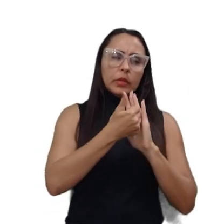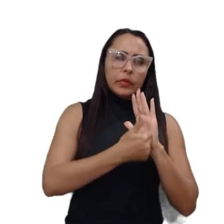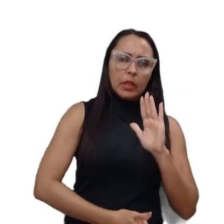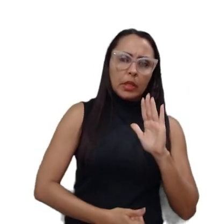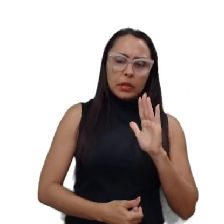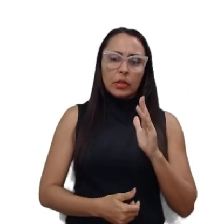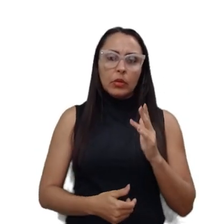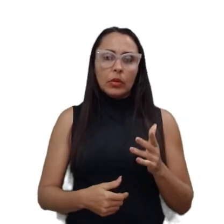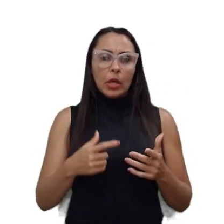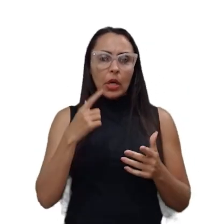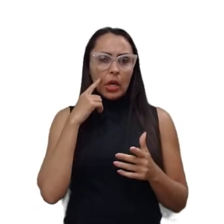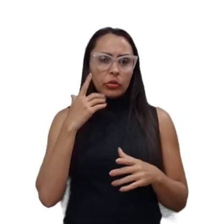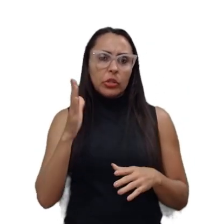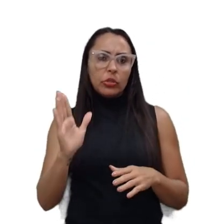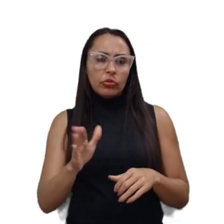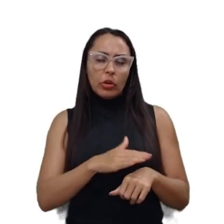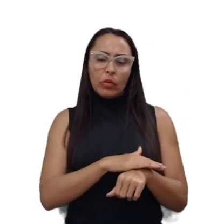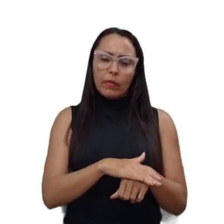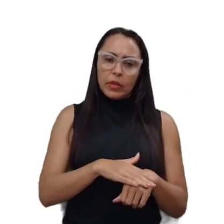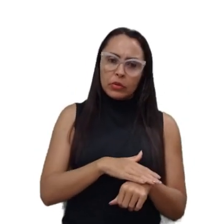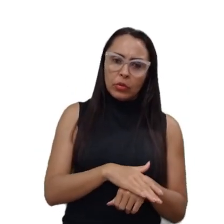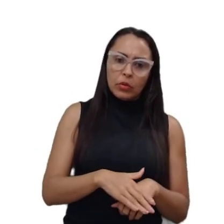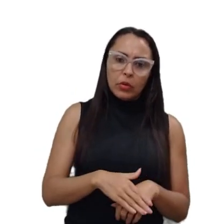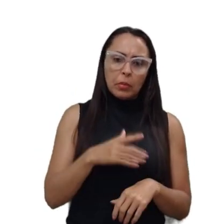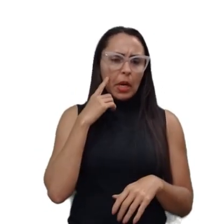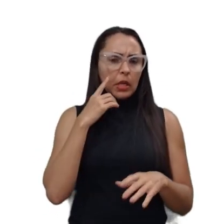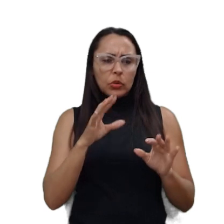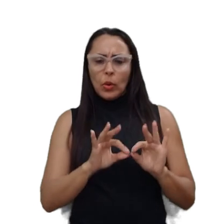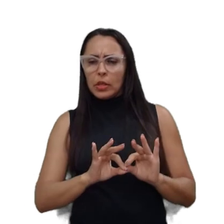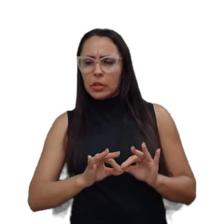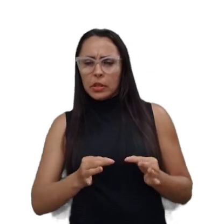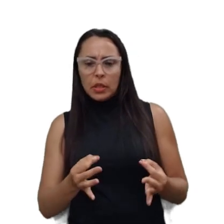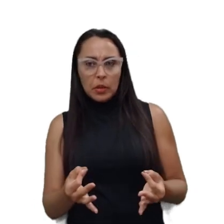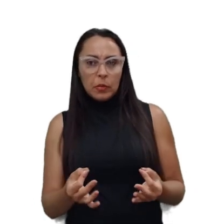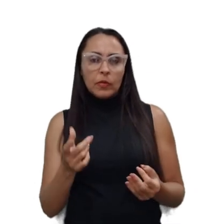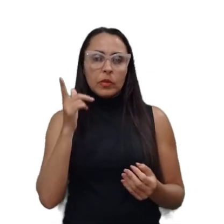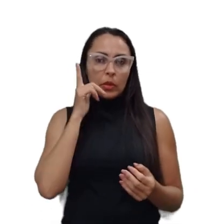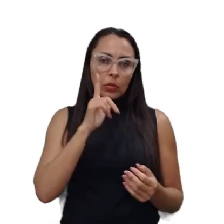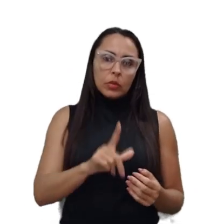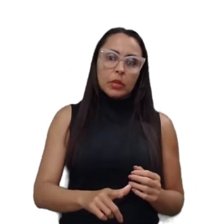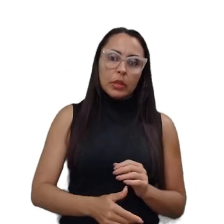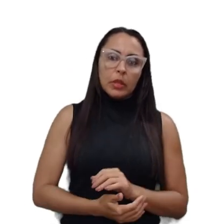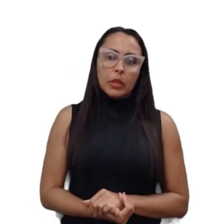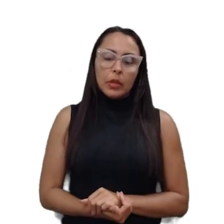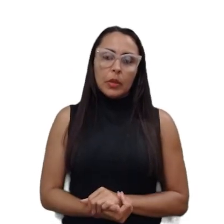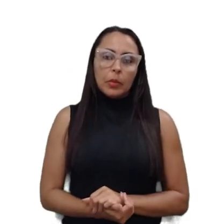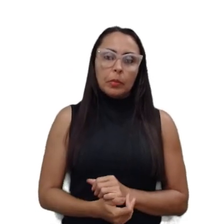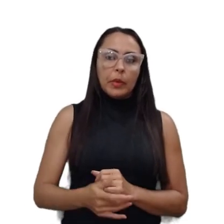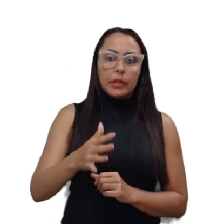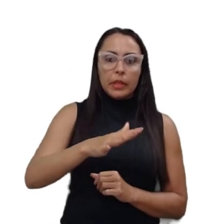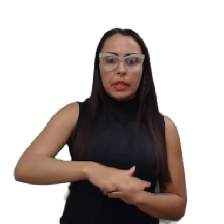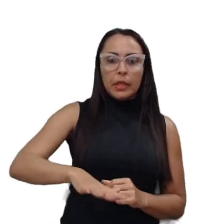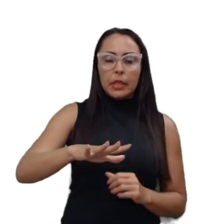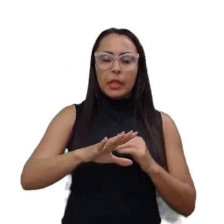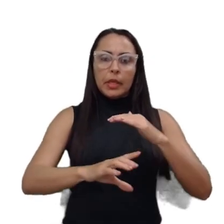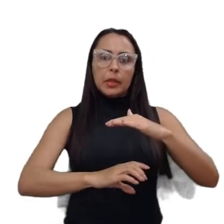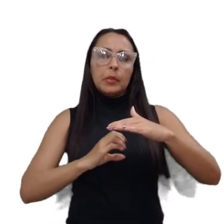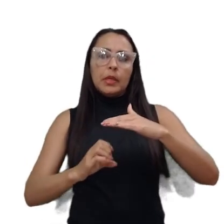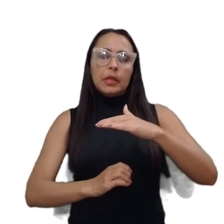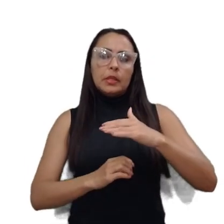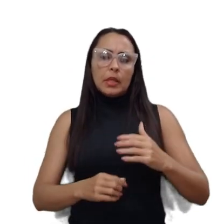A gente já conversou sobre isso. Mas não é simplesmente você conseguir a certificação para que aquela empresa ela